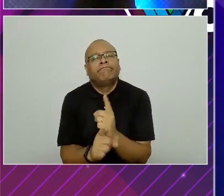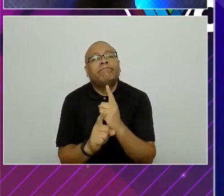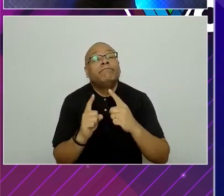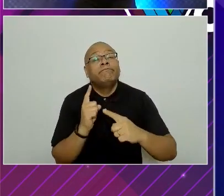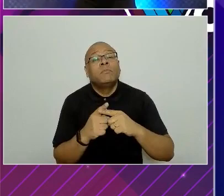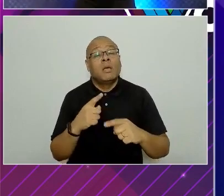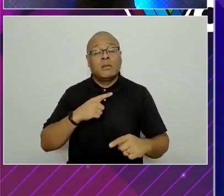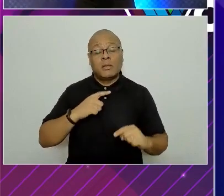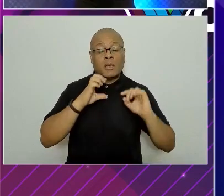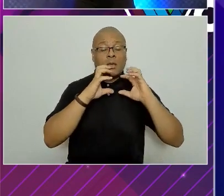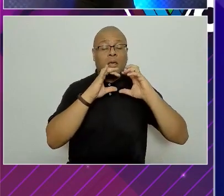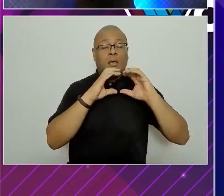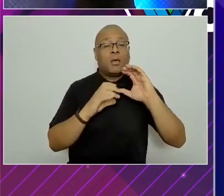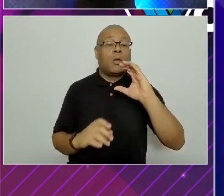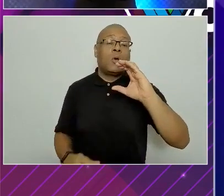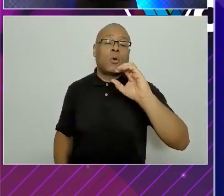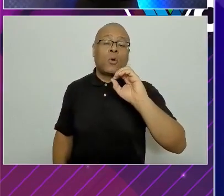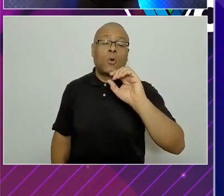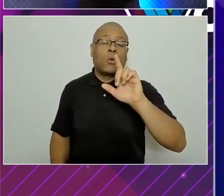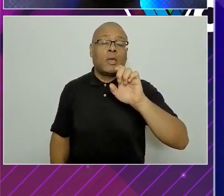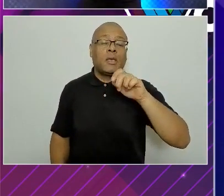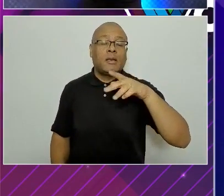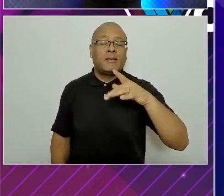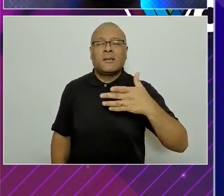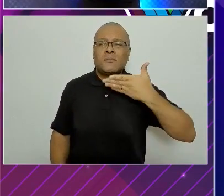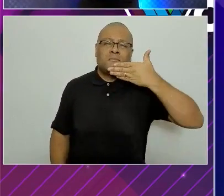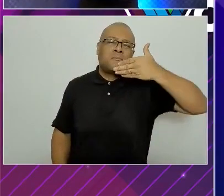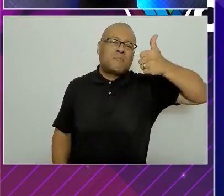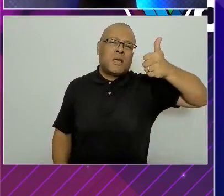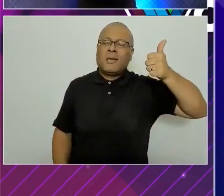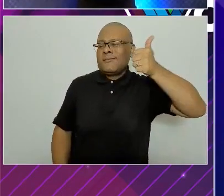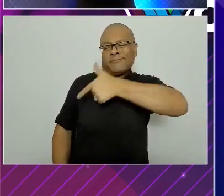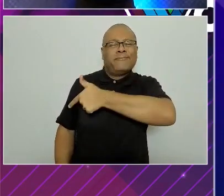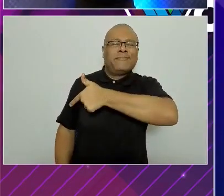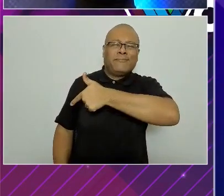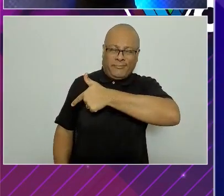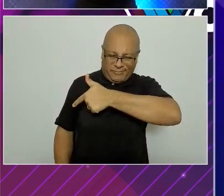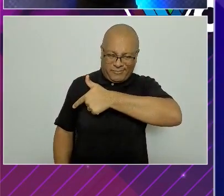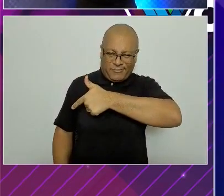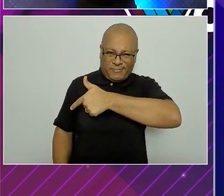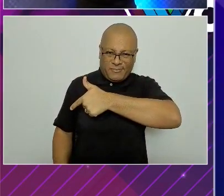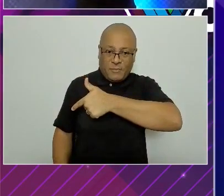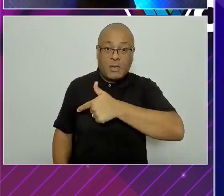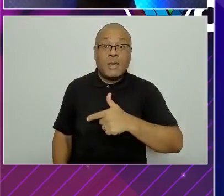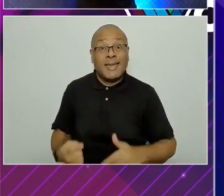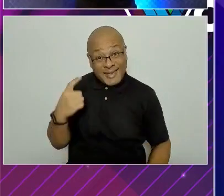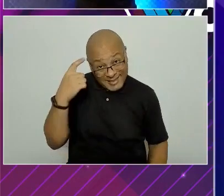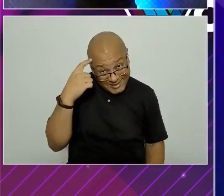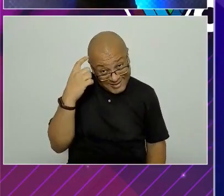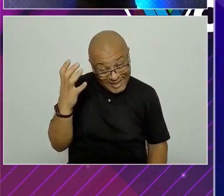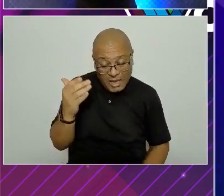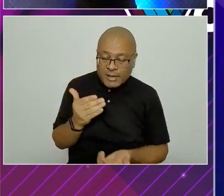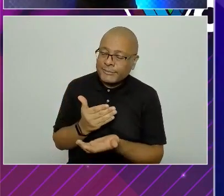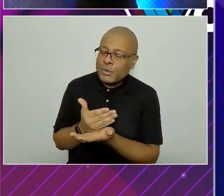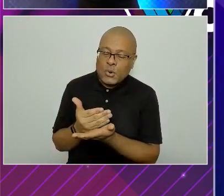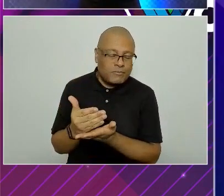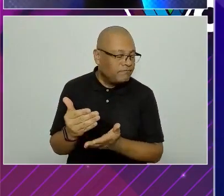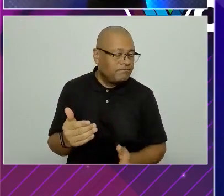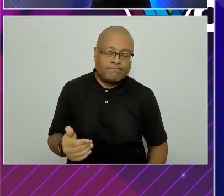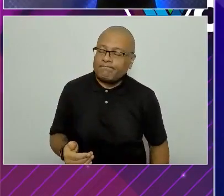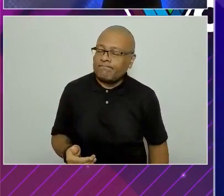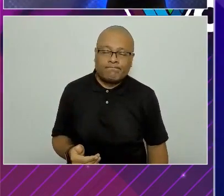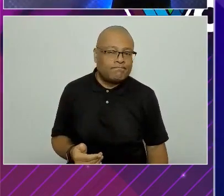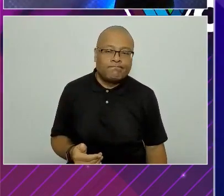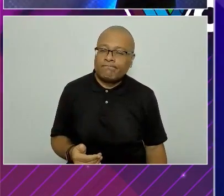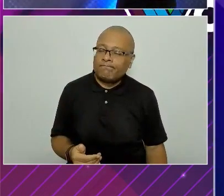tem, né, essa cognição muito mais refinada naturalmente, né? Uma IA, desde o começo, não era assim, né?